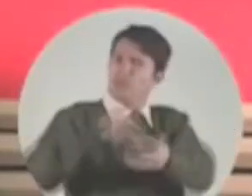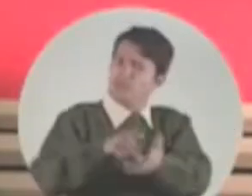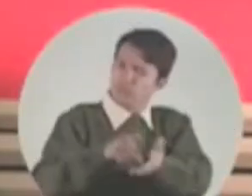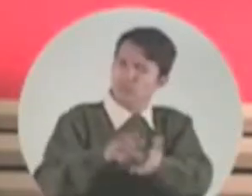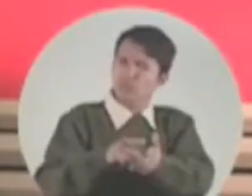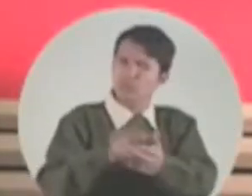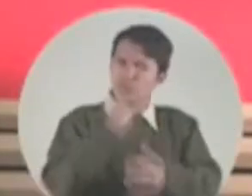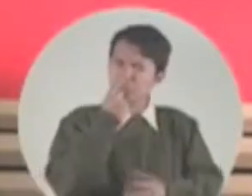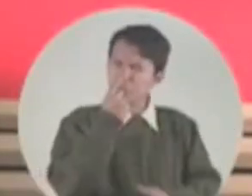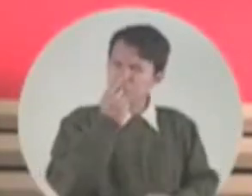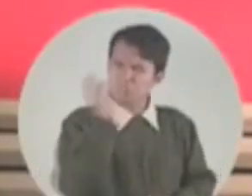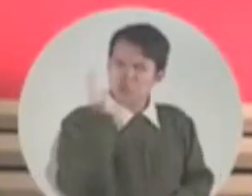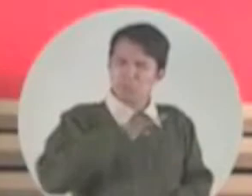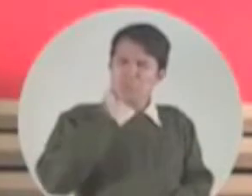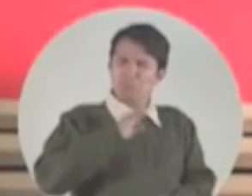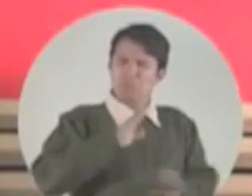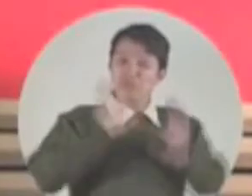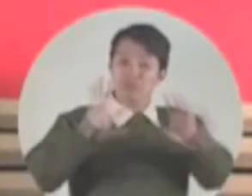4 dias depois,